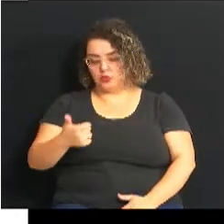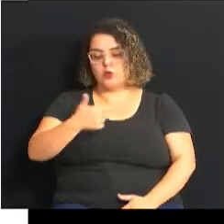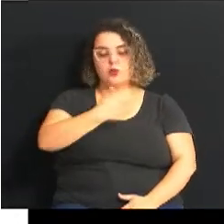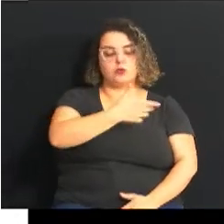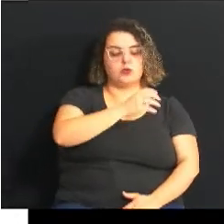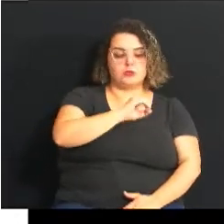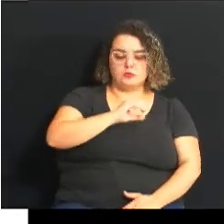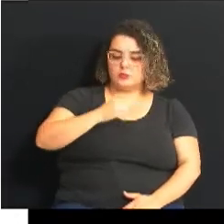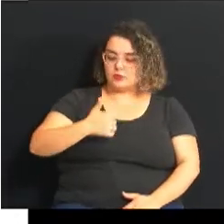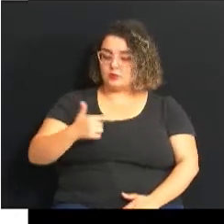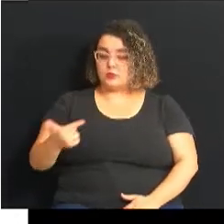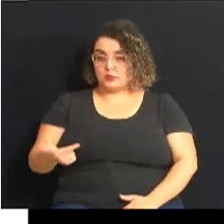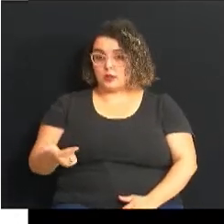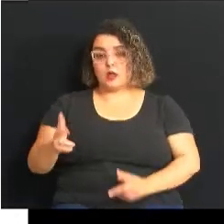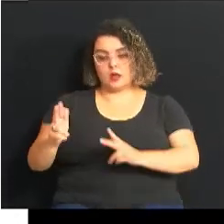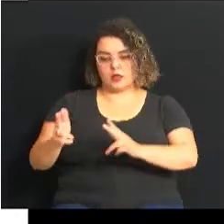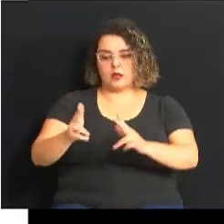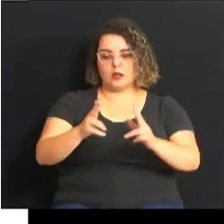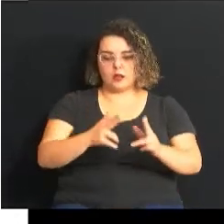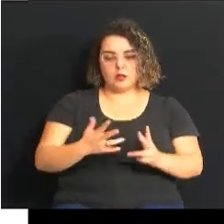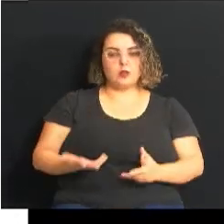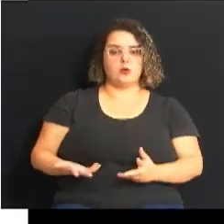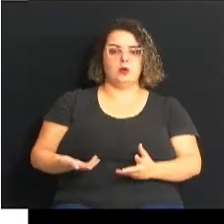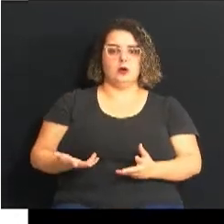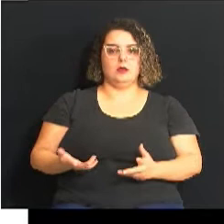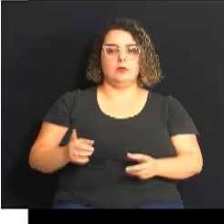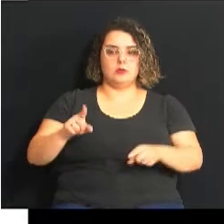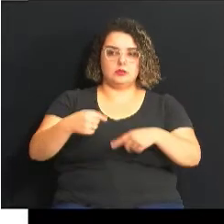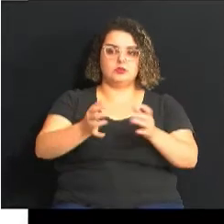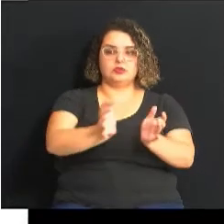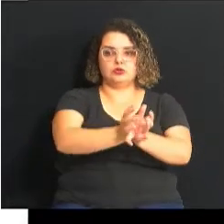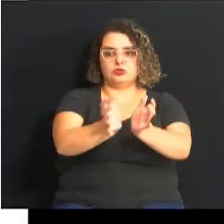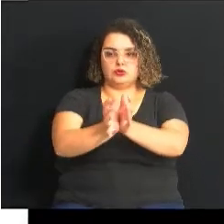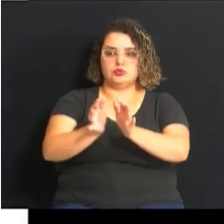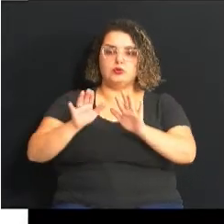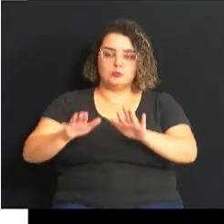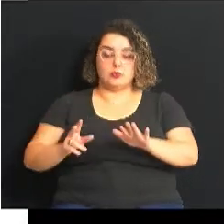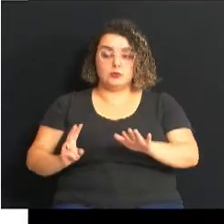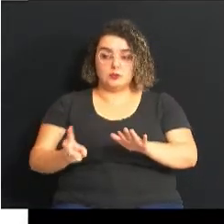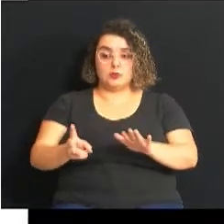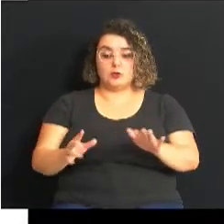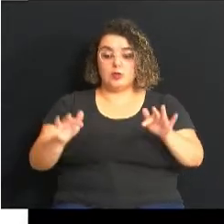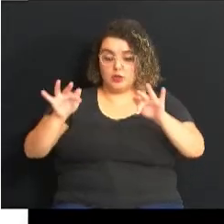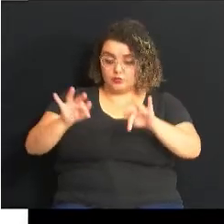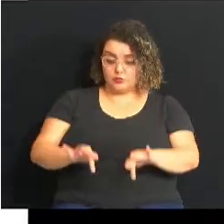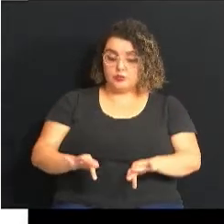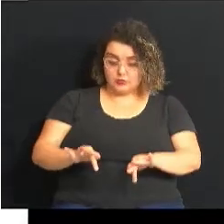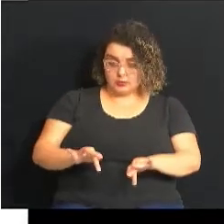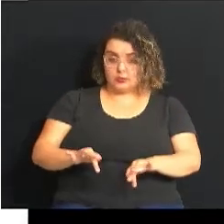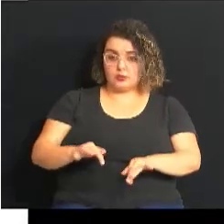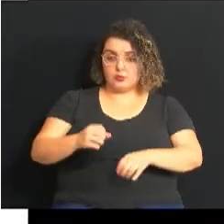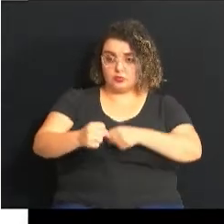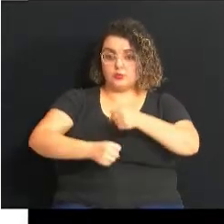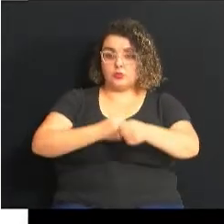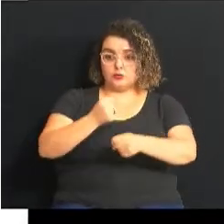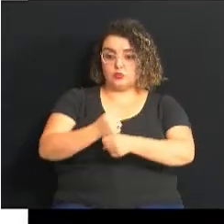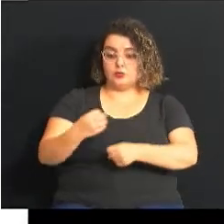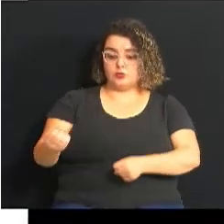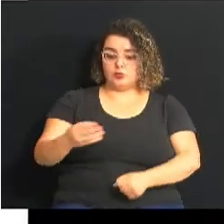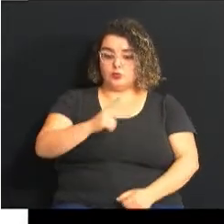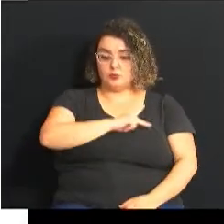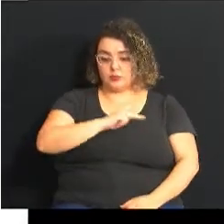comissões permanentes. A gente vai ter no final do ano, inclusive, com a eleição do novo presidente da Câmara, no início